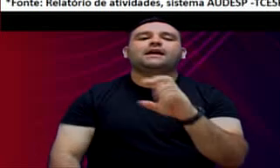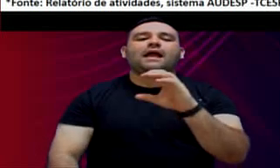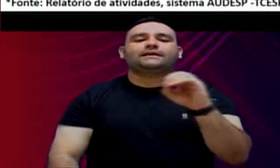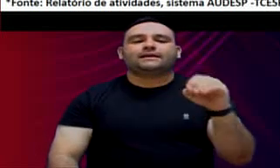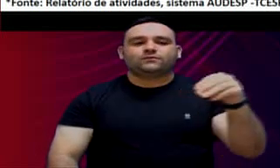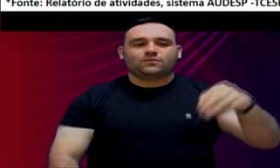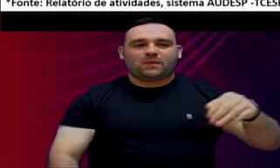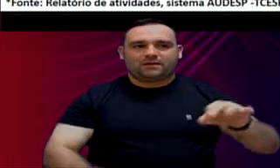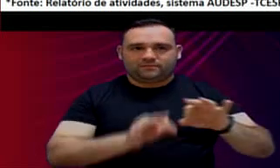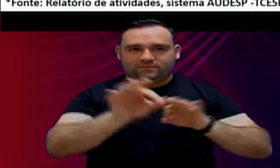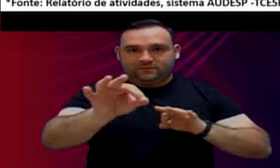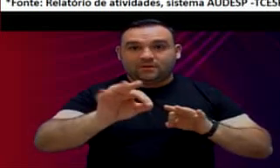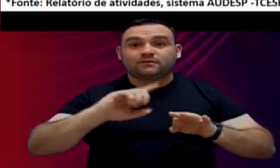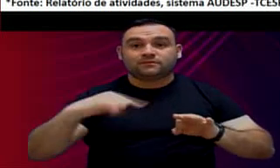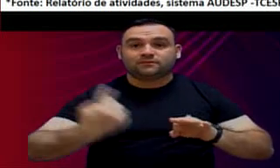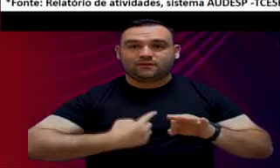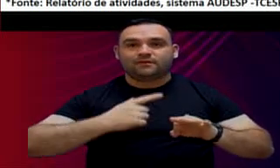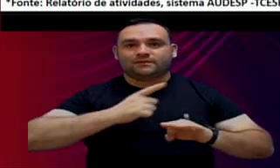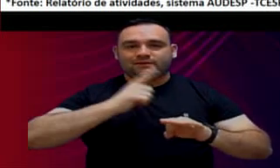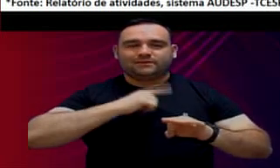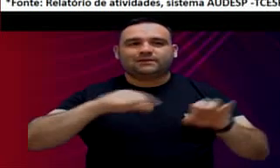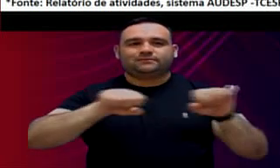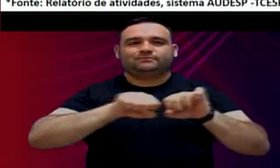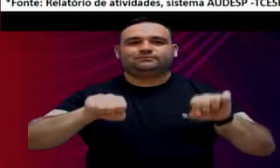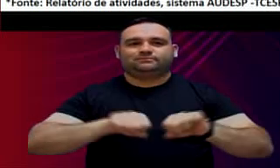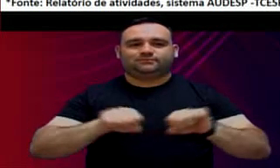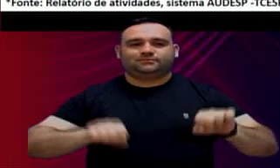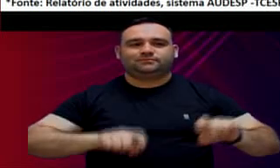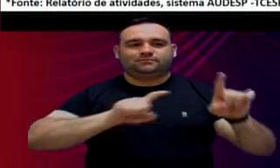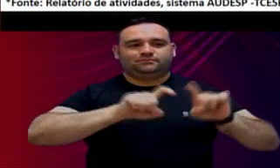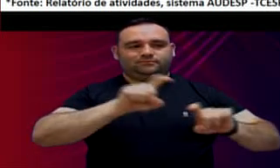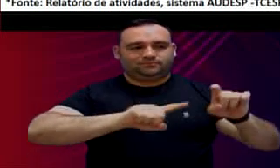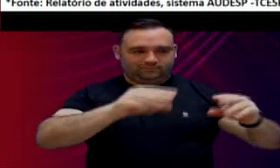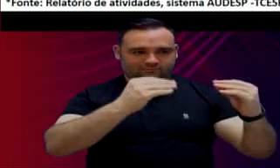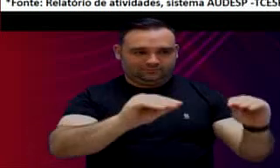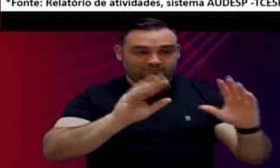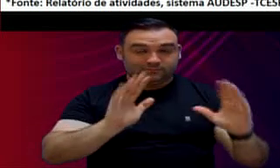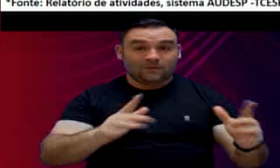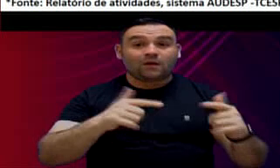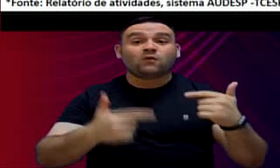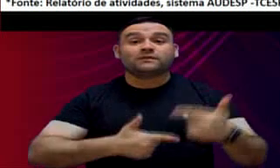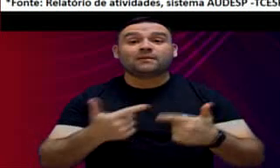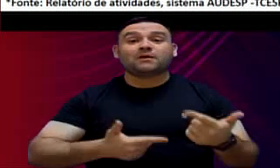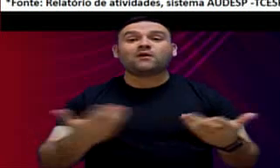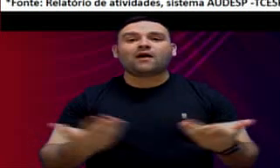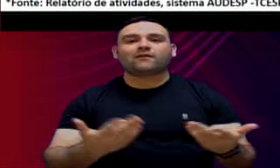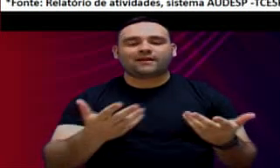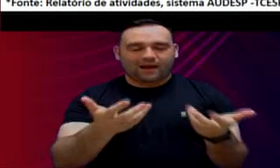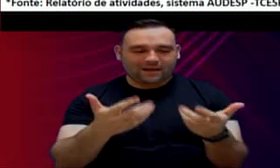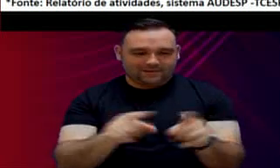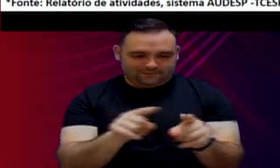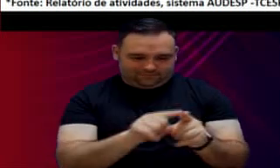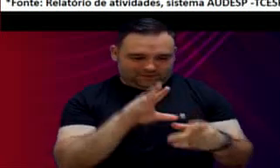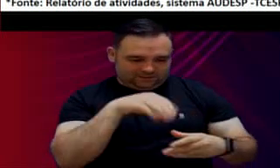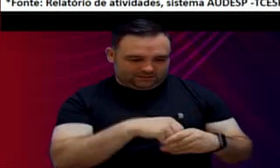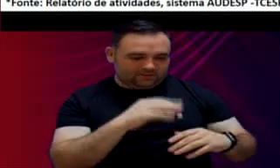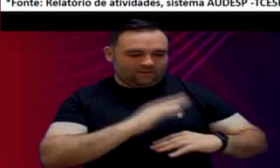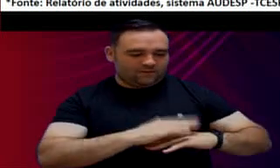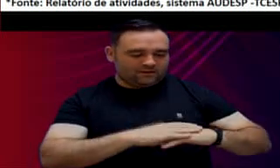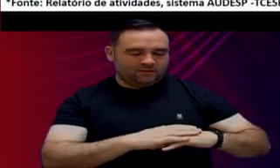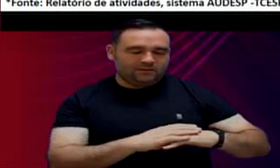né Diogo a gente tá no sistema então o nosso trabalho agora é trazer para dentro de casa